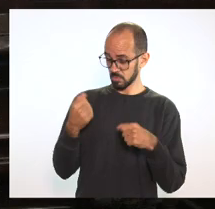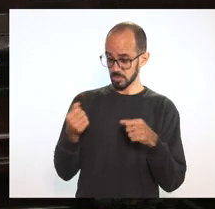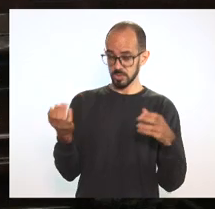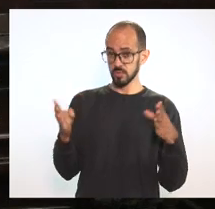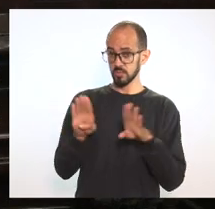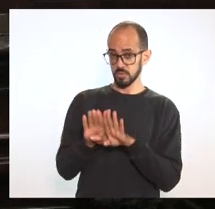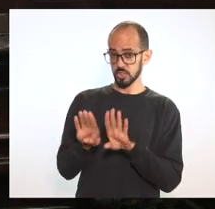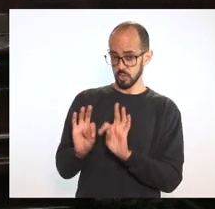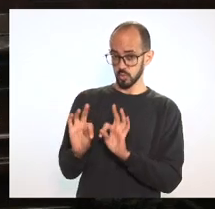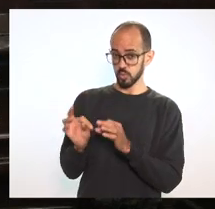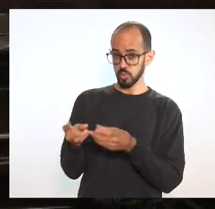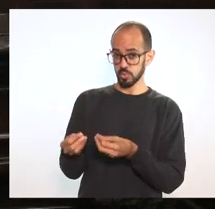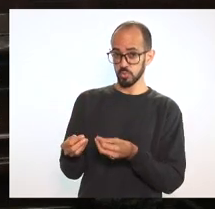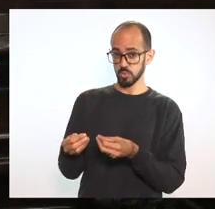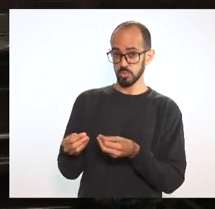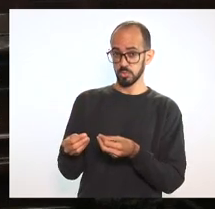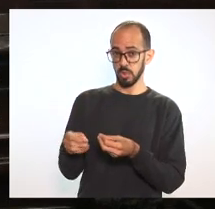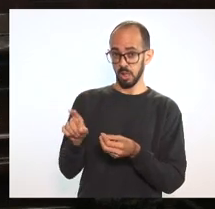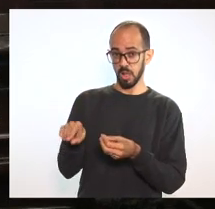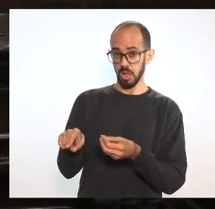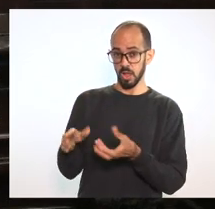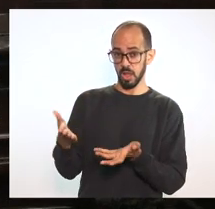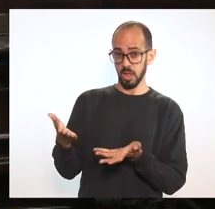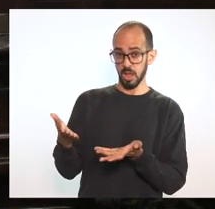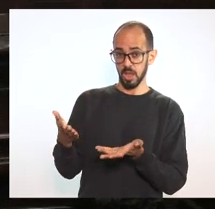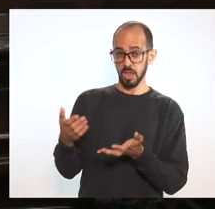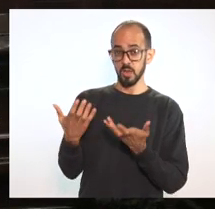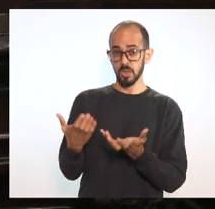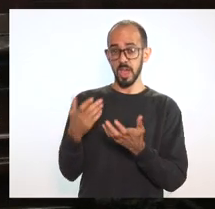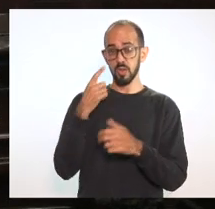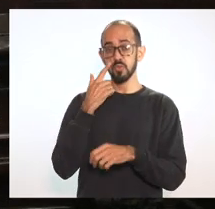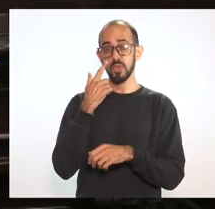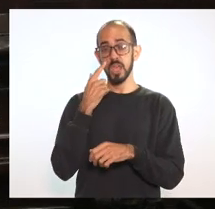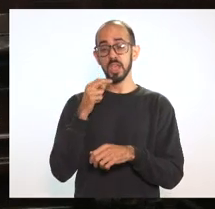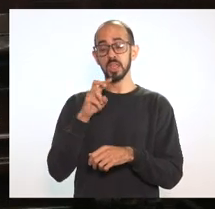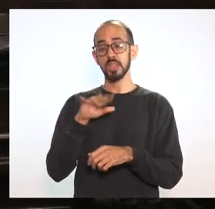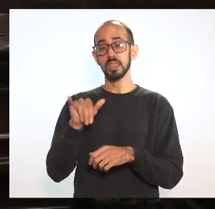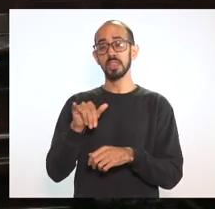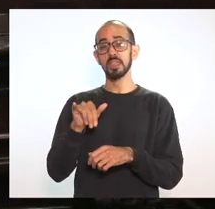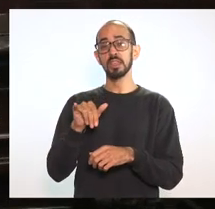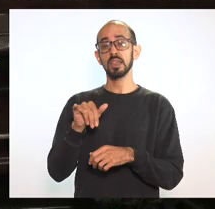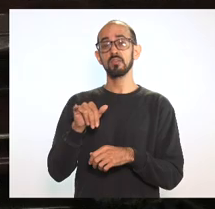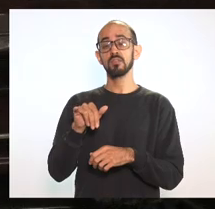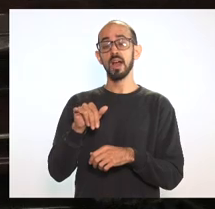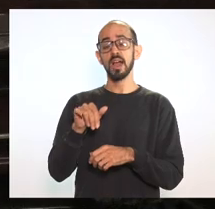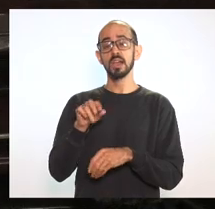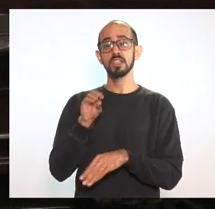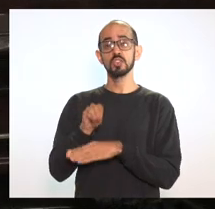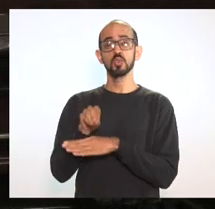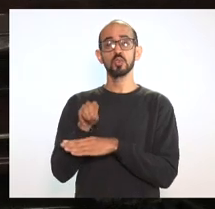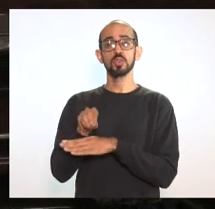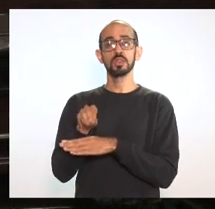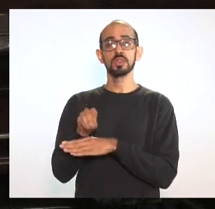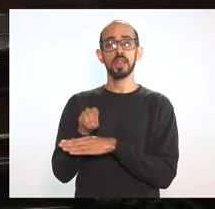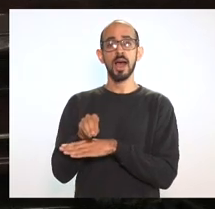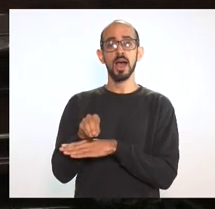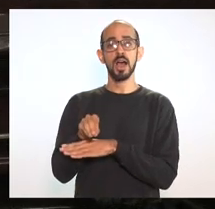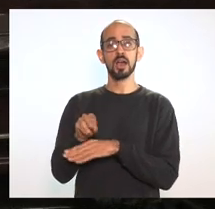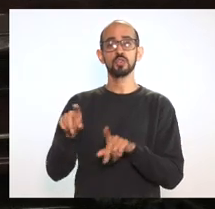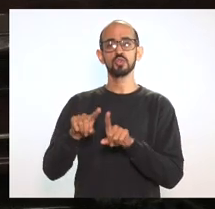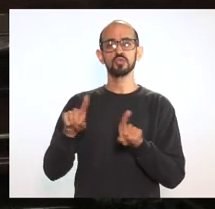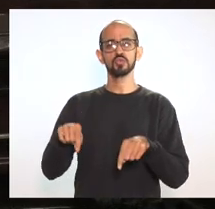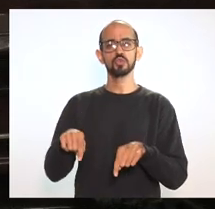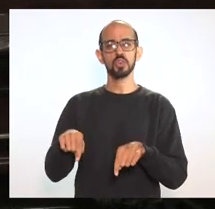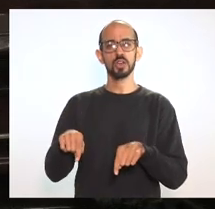né? Eu quero ver quem vai sustentar a barriga dos trabalhadores, das